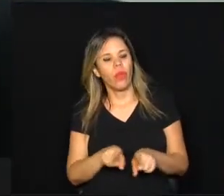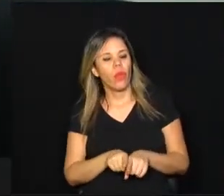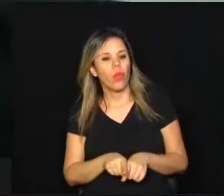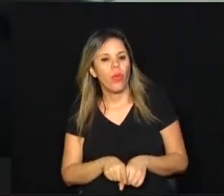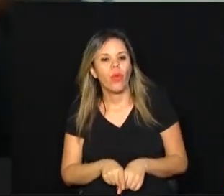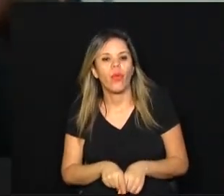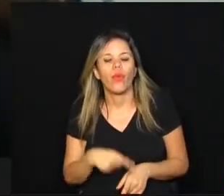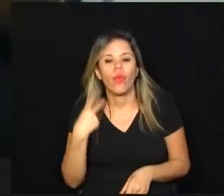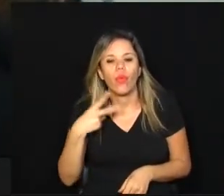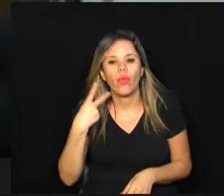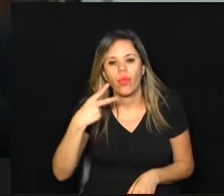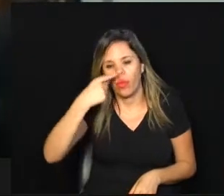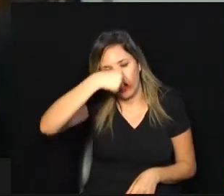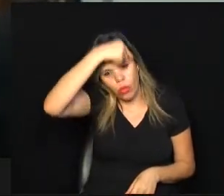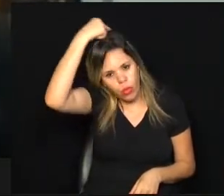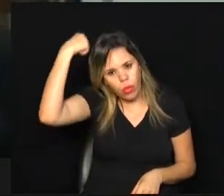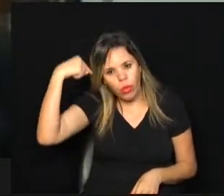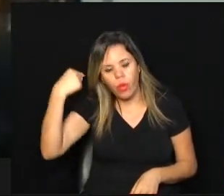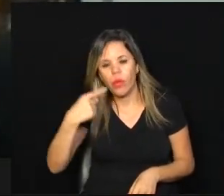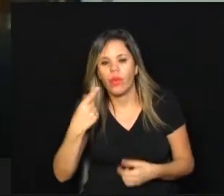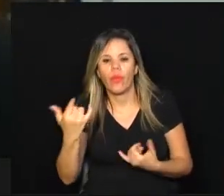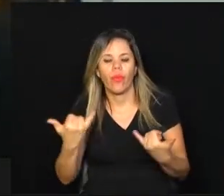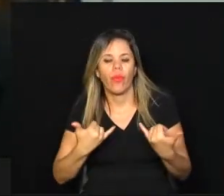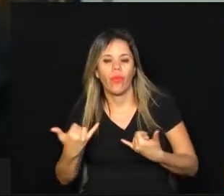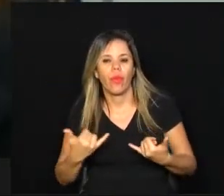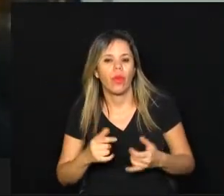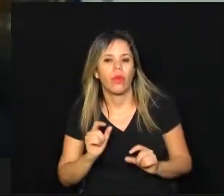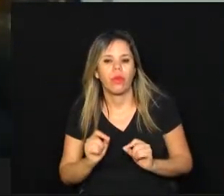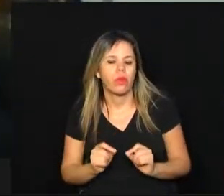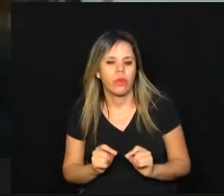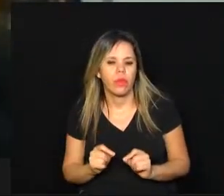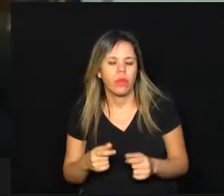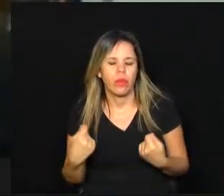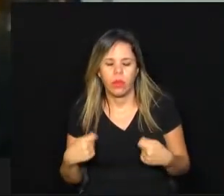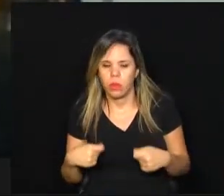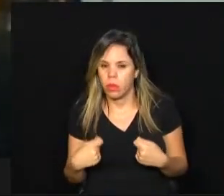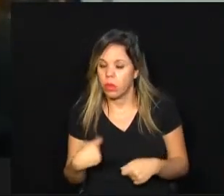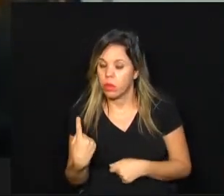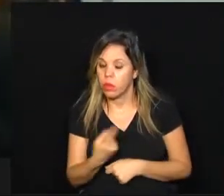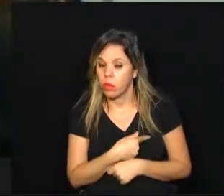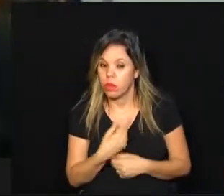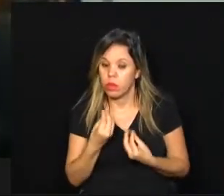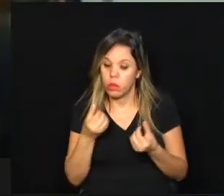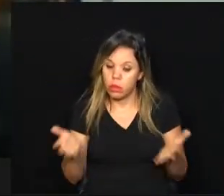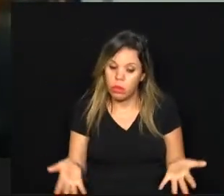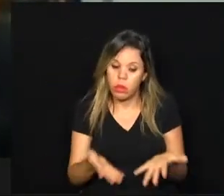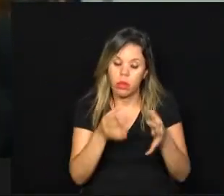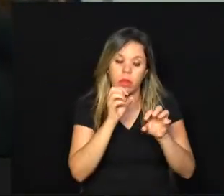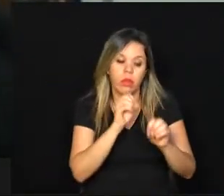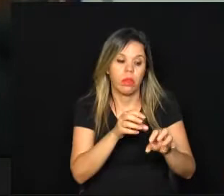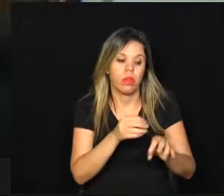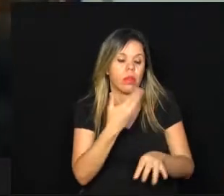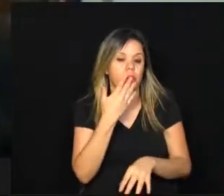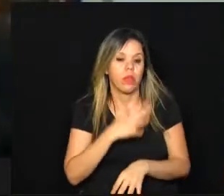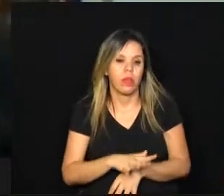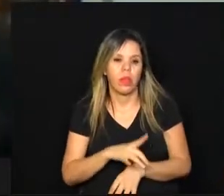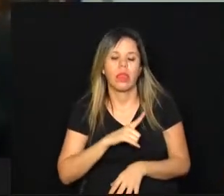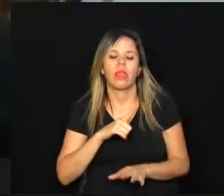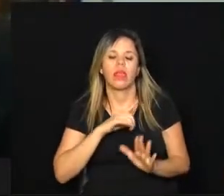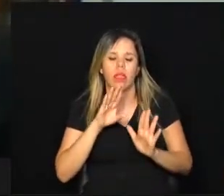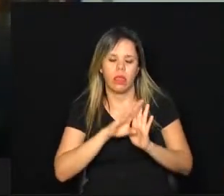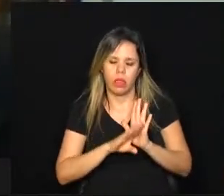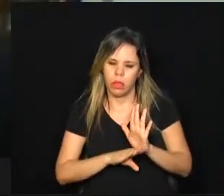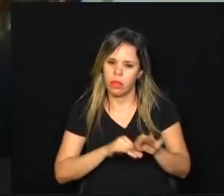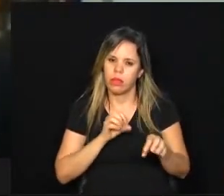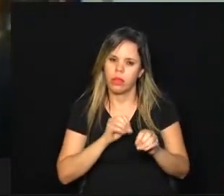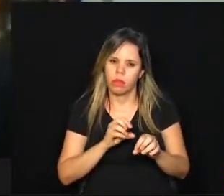o vereador Paulo Gaspar nos informou, nós precisamos sensibilizar a criança. Nós temos programas de